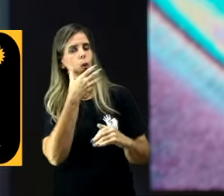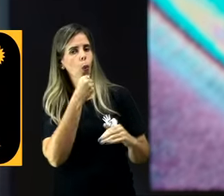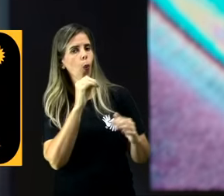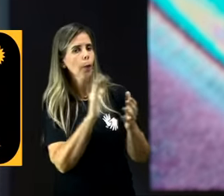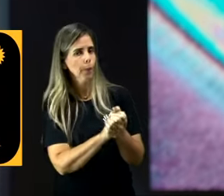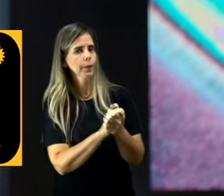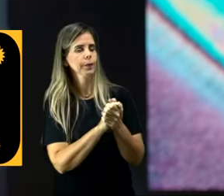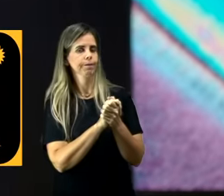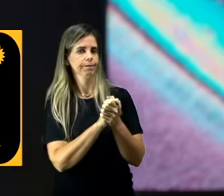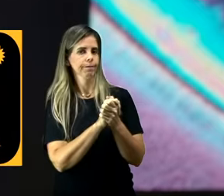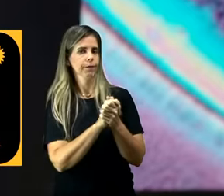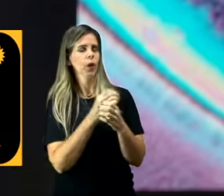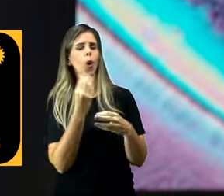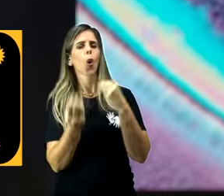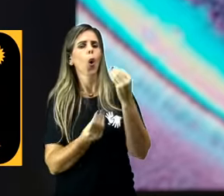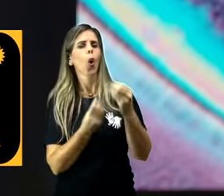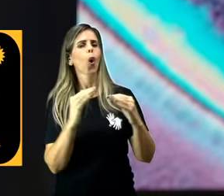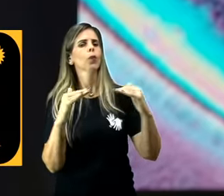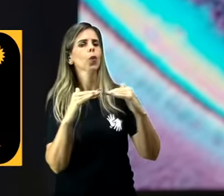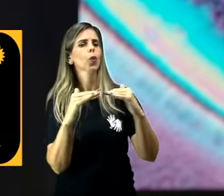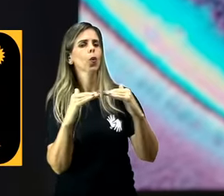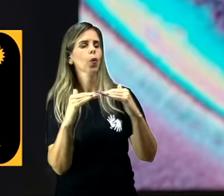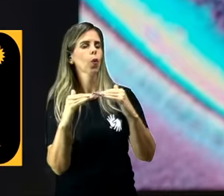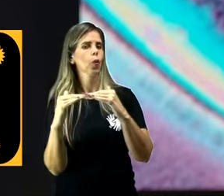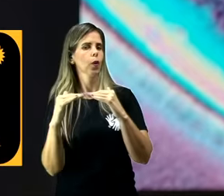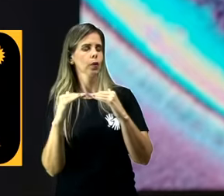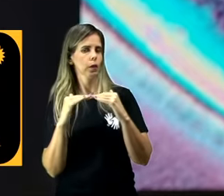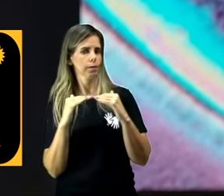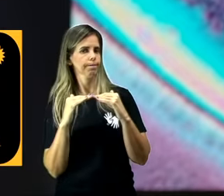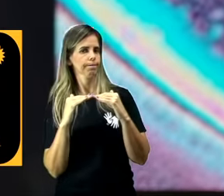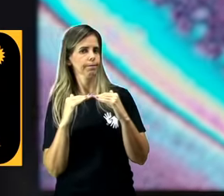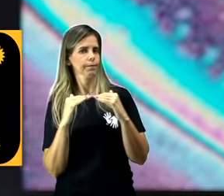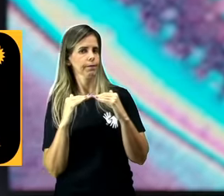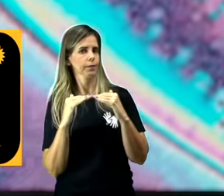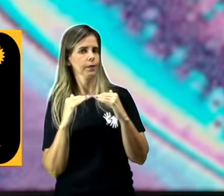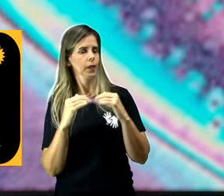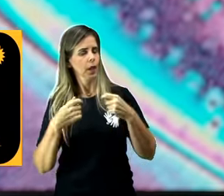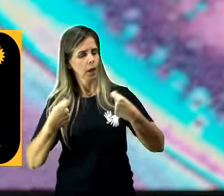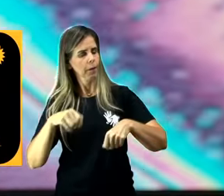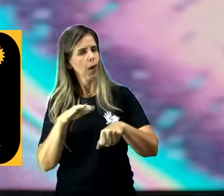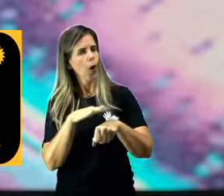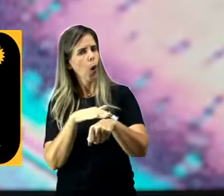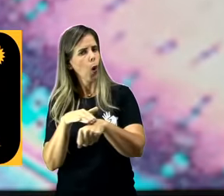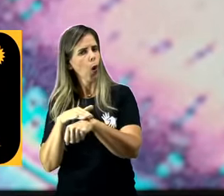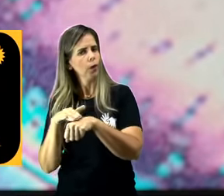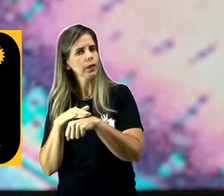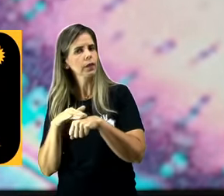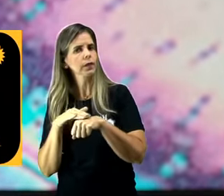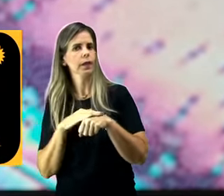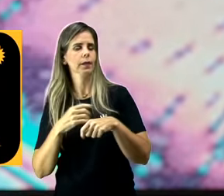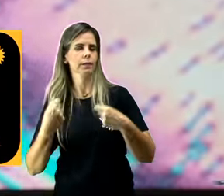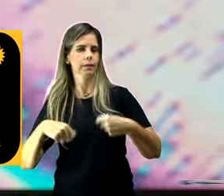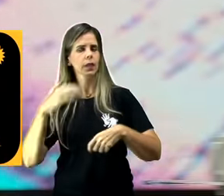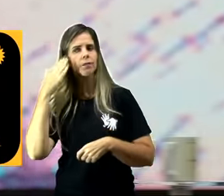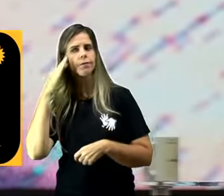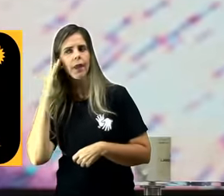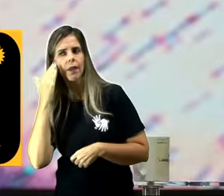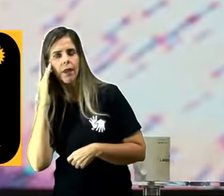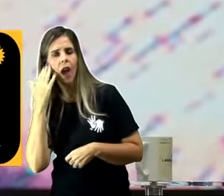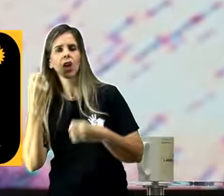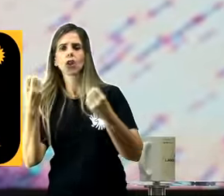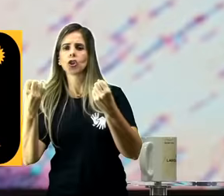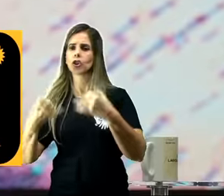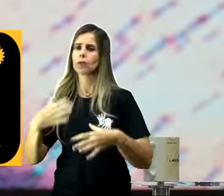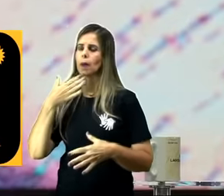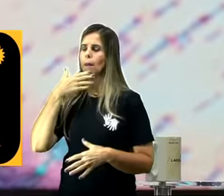Mas pastor, como é que eu posso concordar? Tem hora que ele fala umas coisas, senta, conversa, tenta entender. Fala: me explica melhor, que eu não